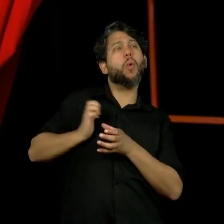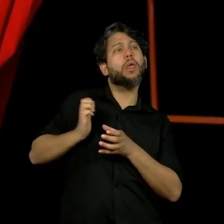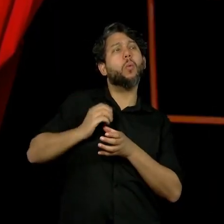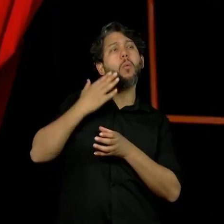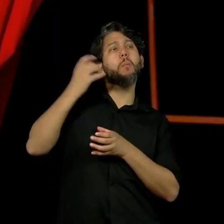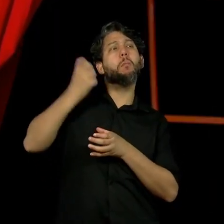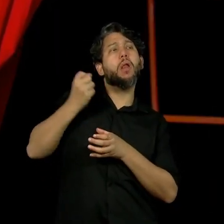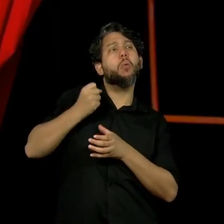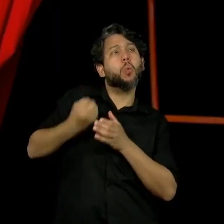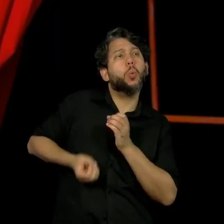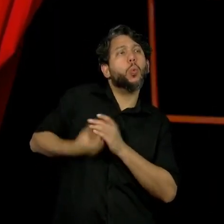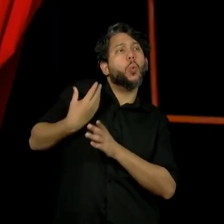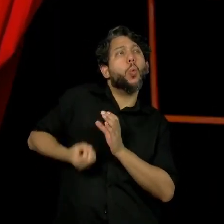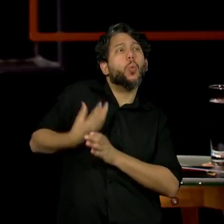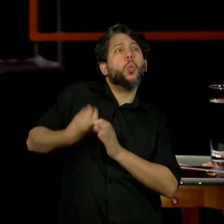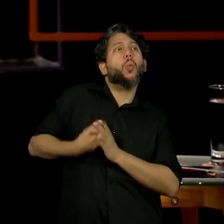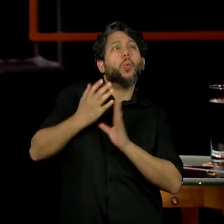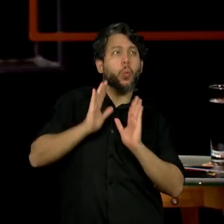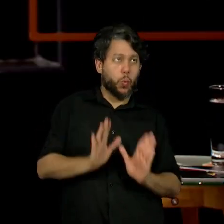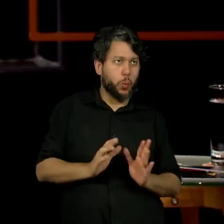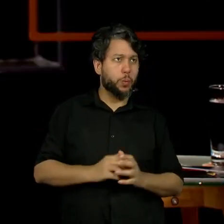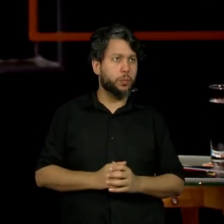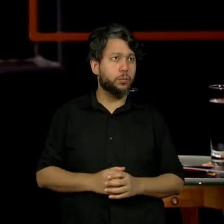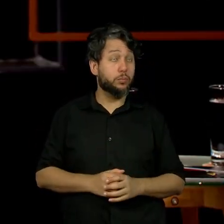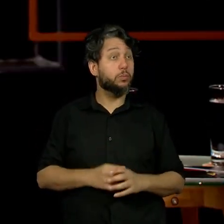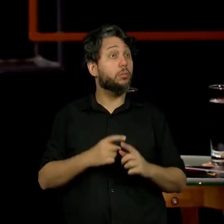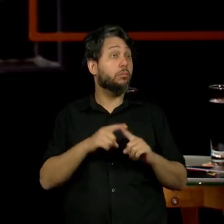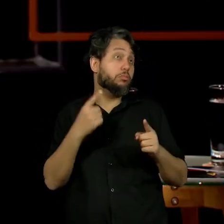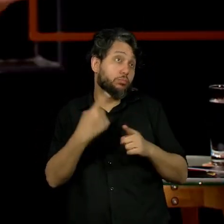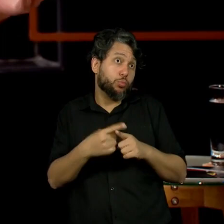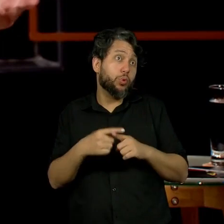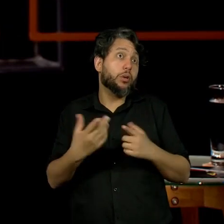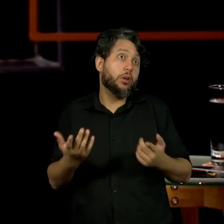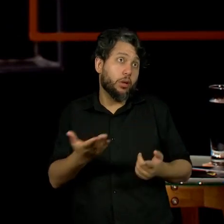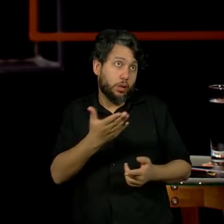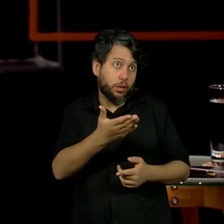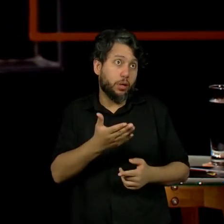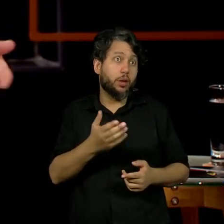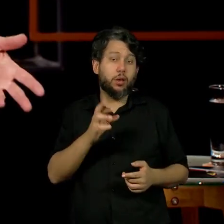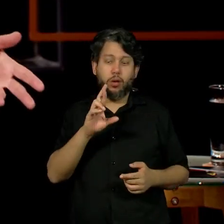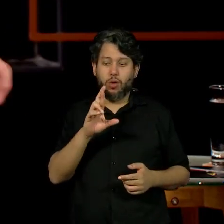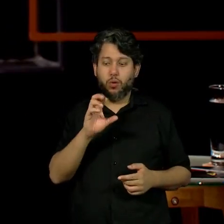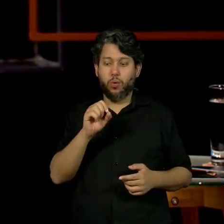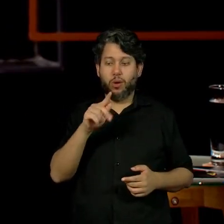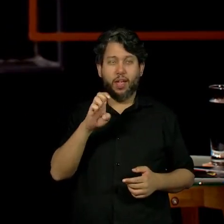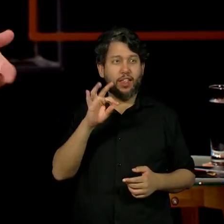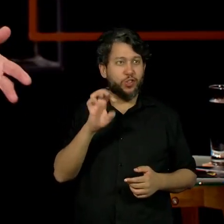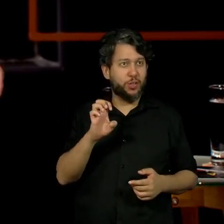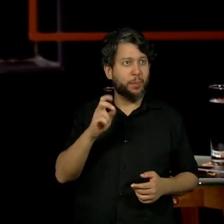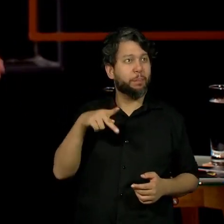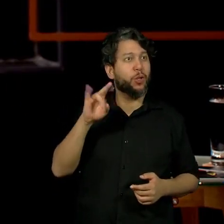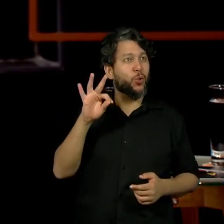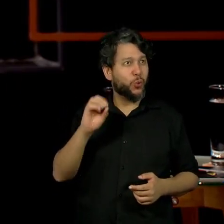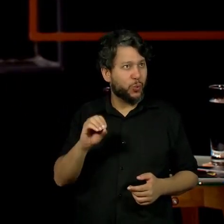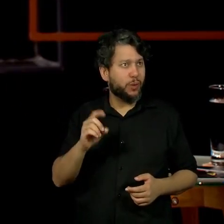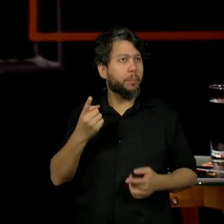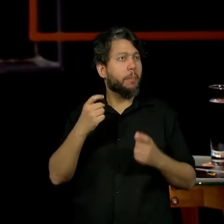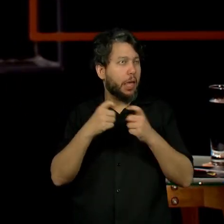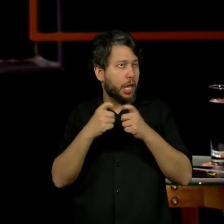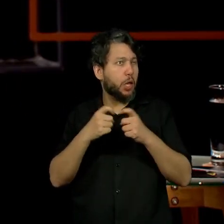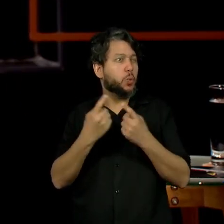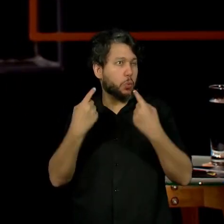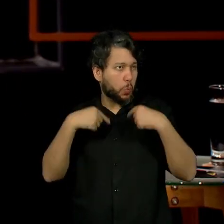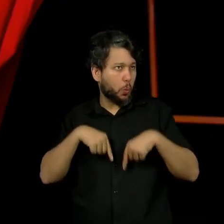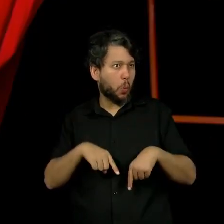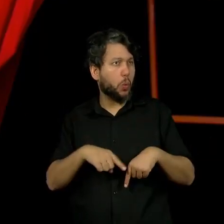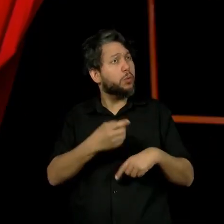branca, justamente, né? Por iniciativa, inclusive, do Roquete Pinto, que era um médico e antropólogo e tal. Eu queria que você falasse um pouquinho